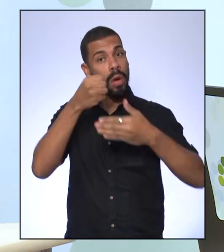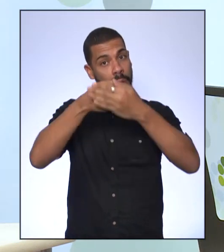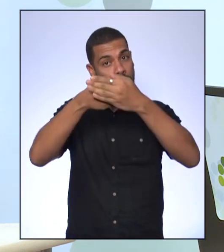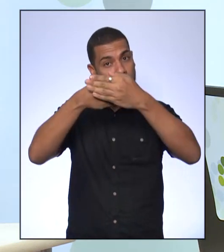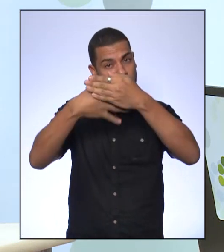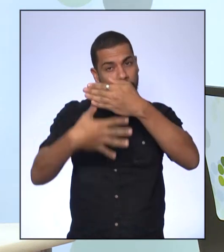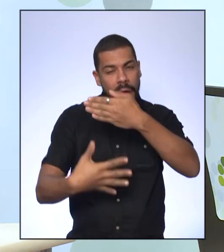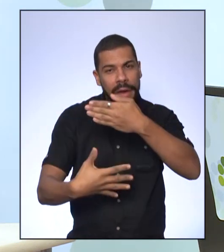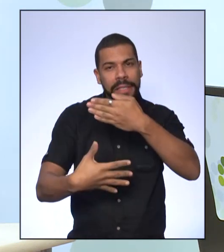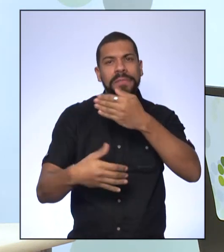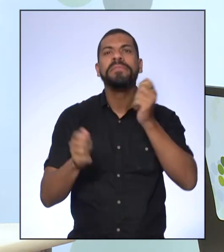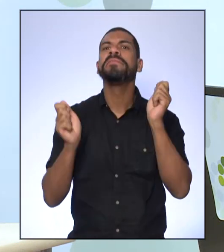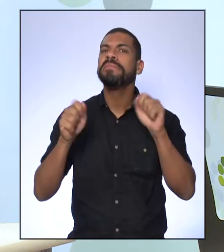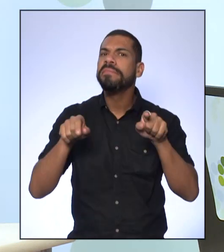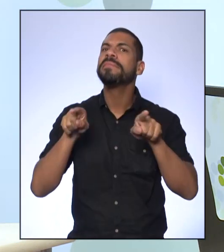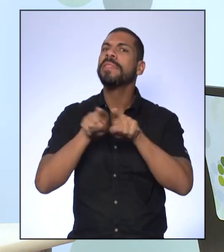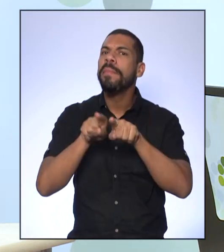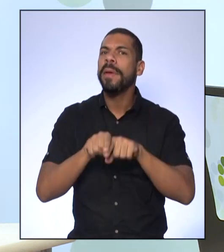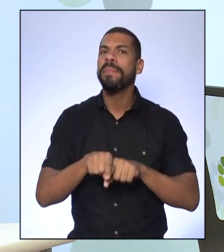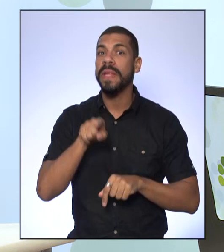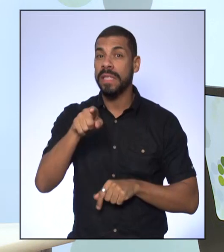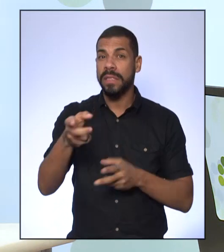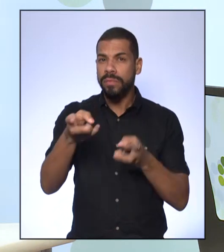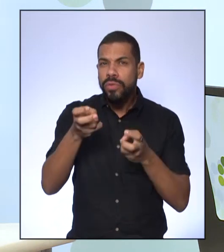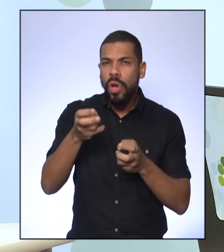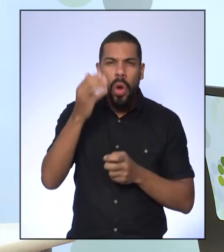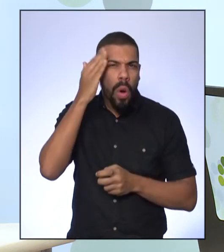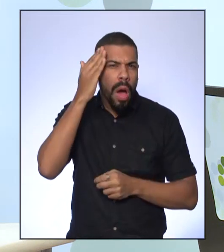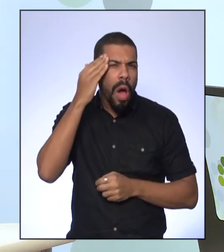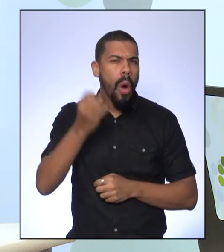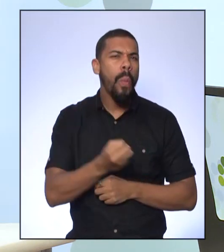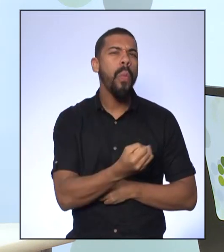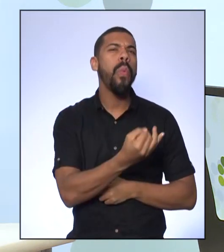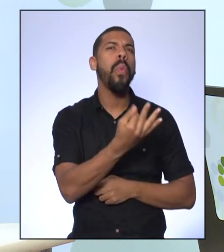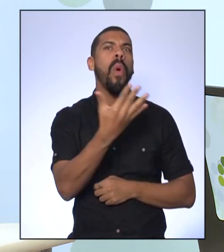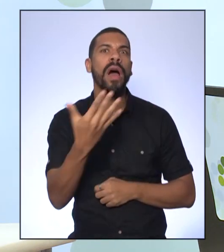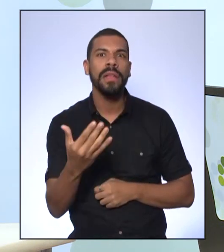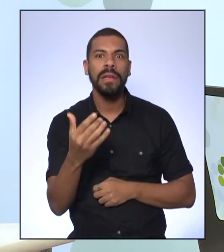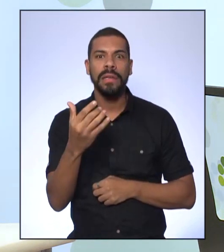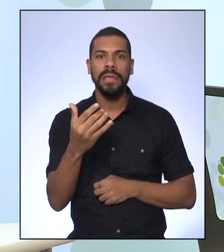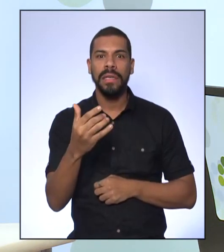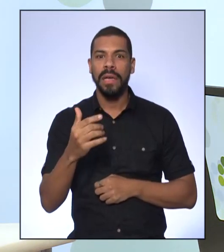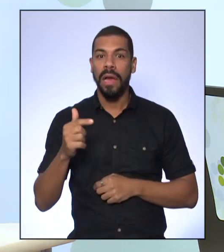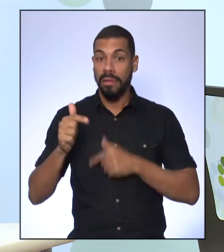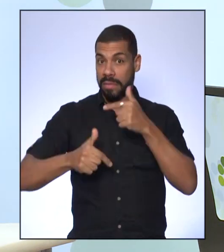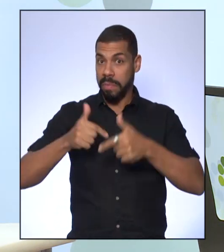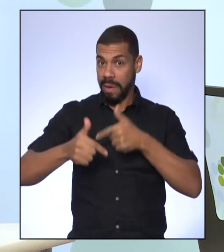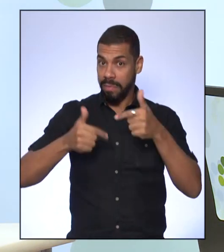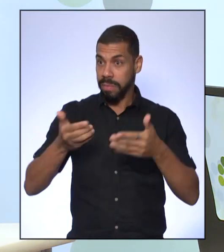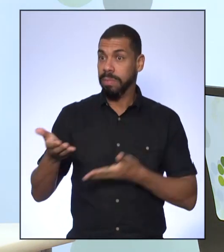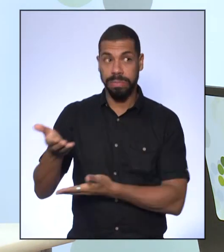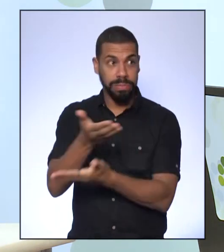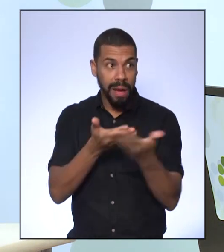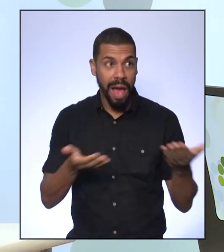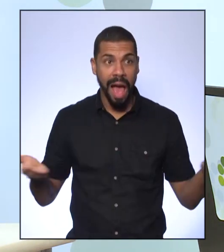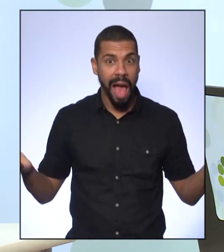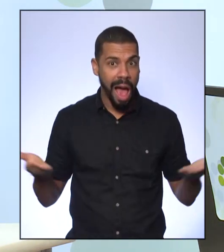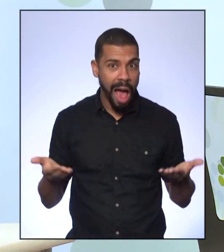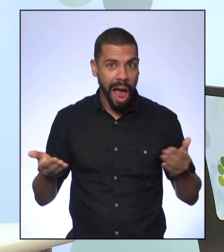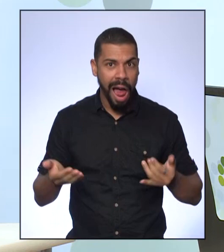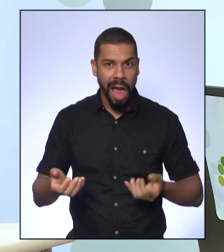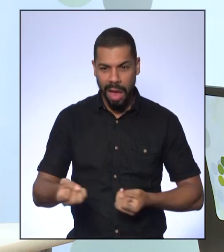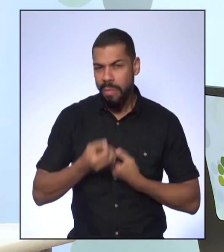né? Se vocês soubessem quantas pessoas estão aqui trabalhando nesse momento, né, para levar